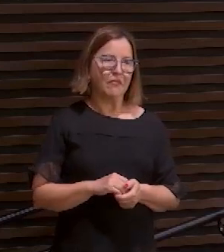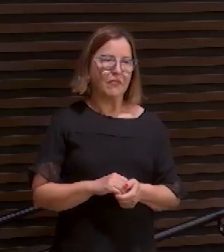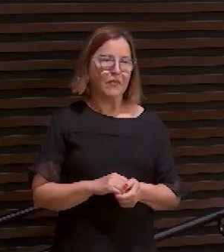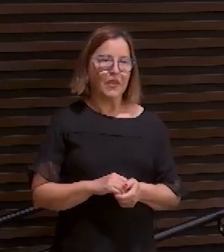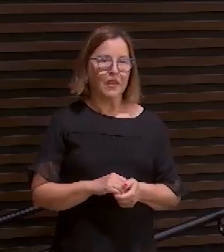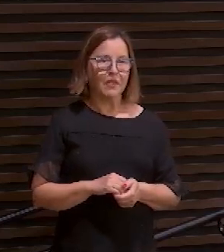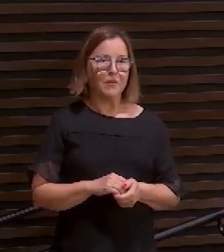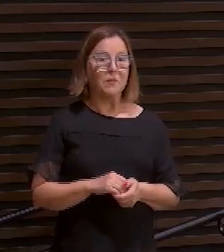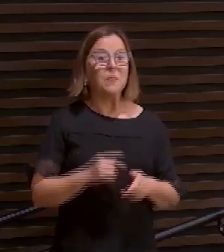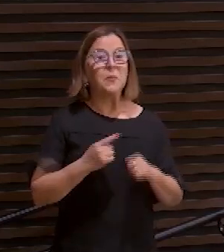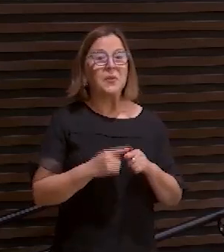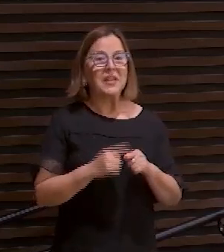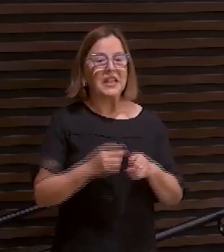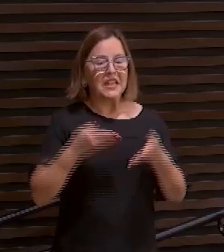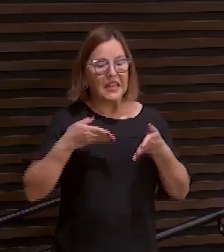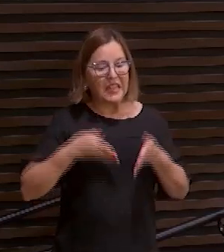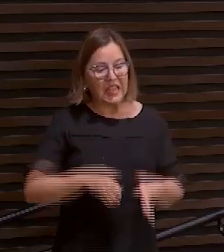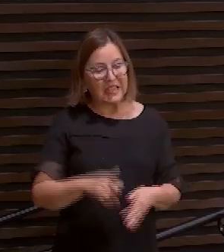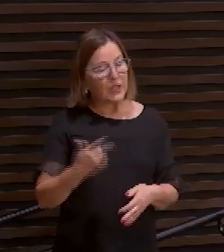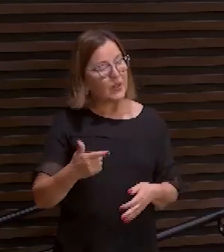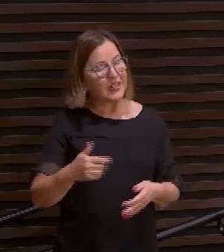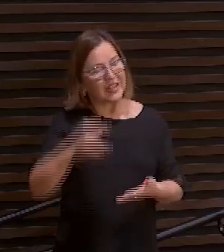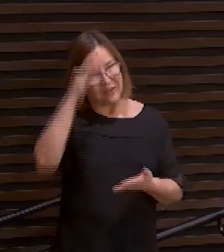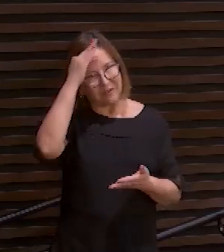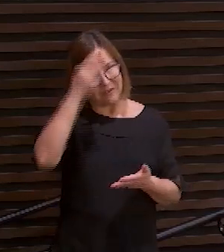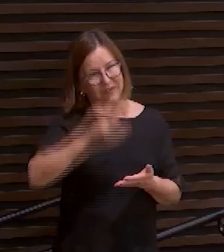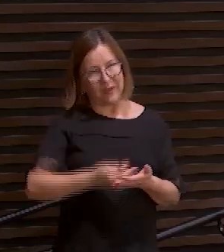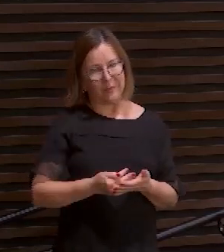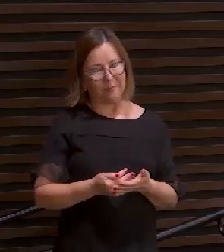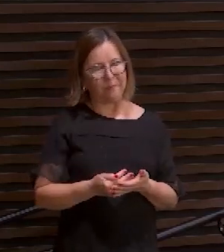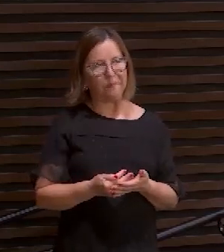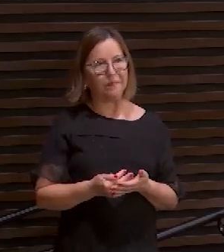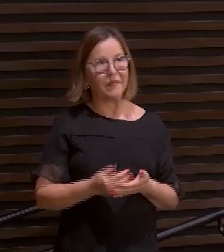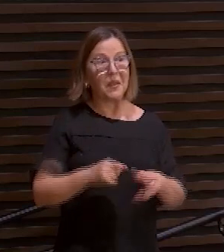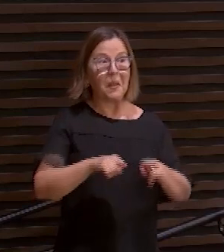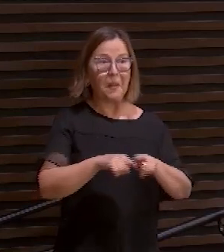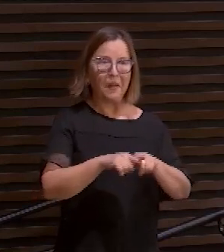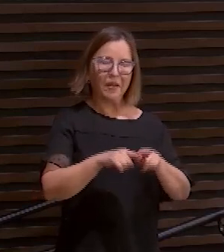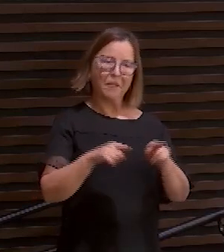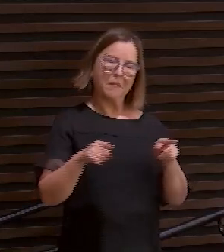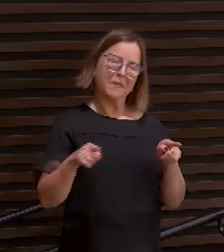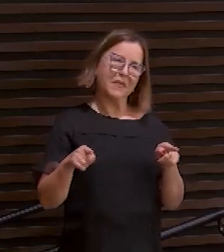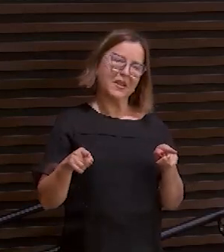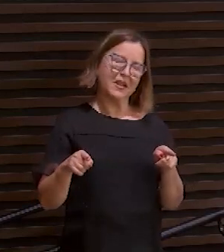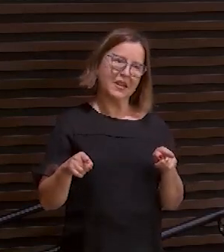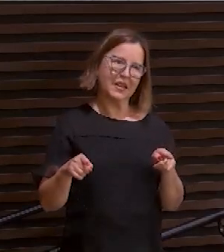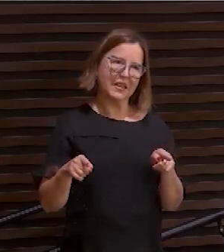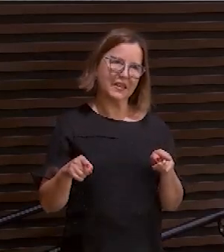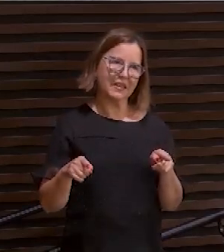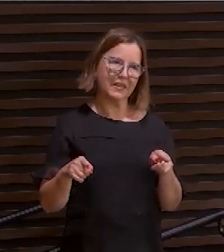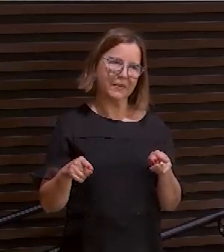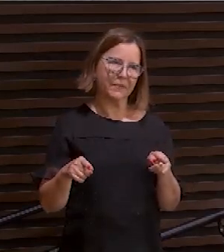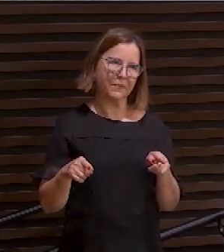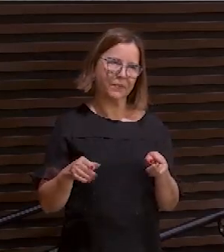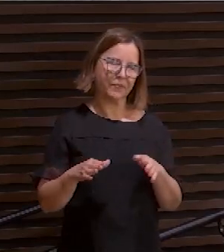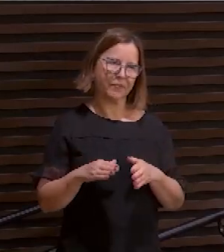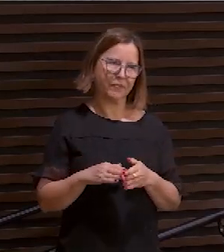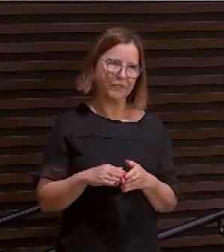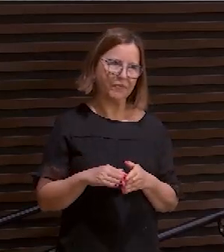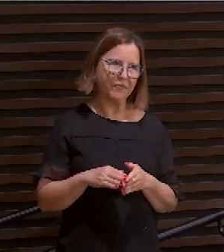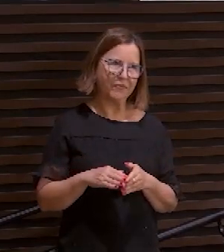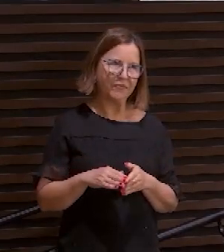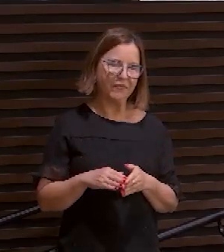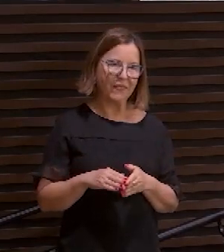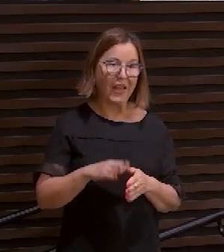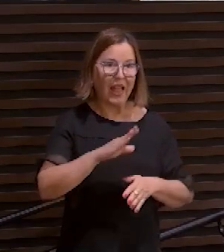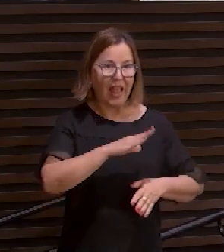Nasceu incrédulo. Agora, as crianças têm um outro período antes de ter cometido o bem ou mal, que